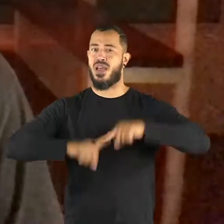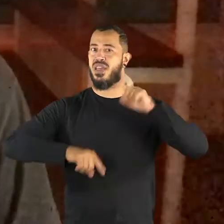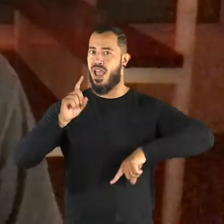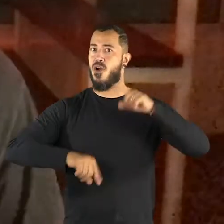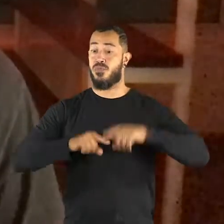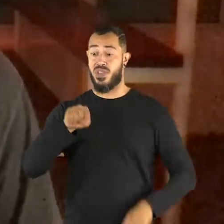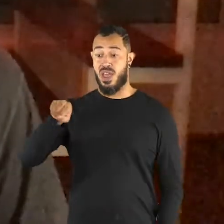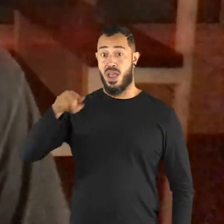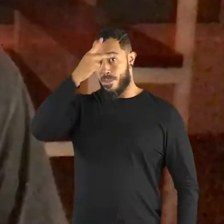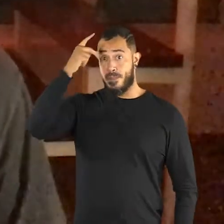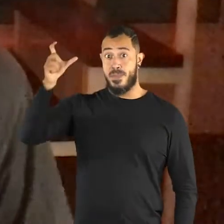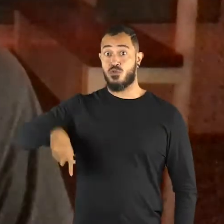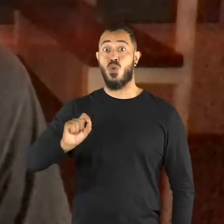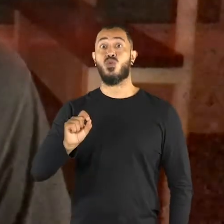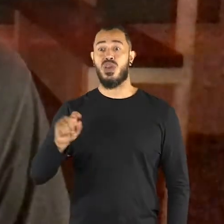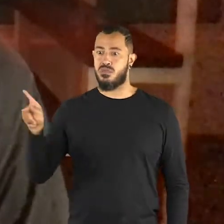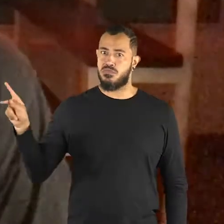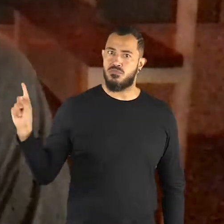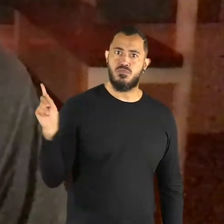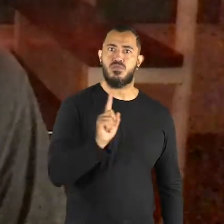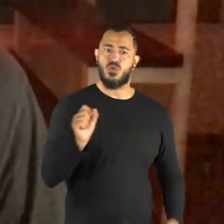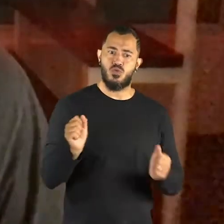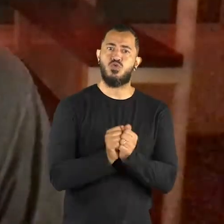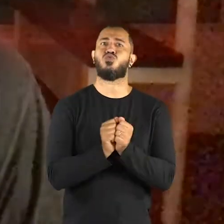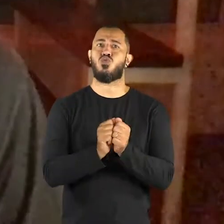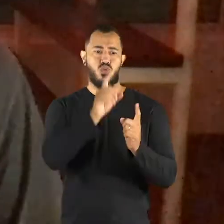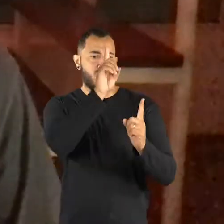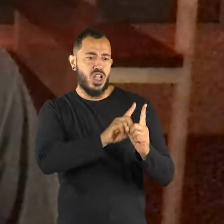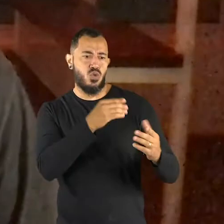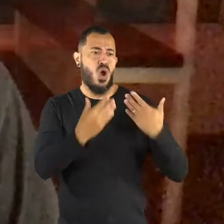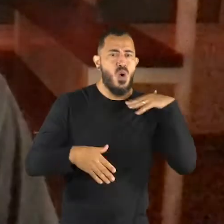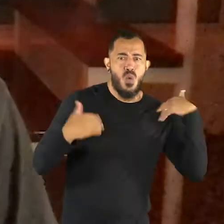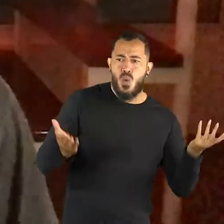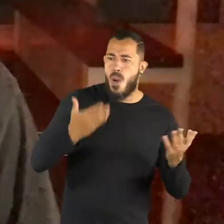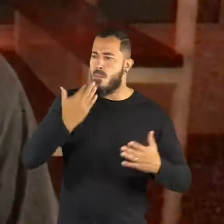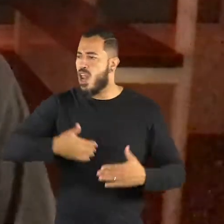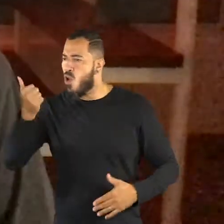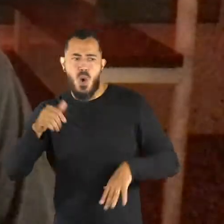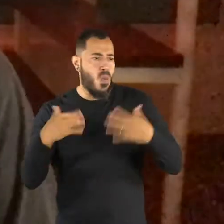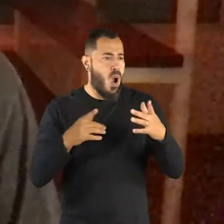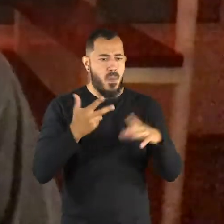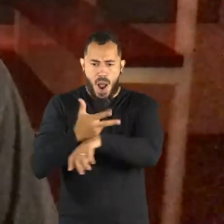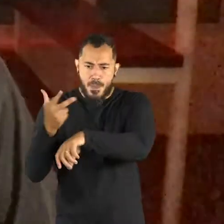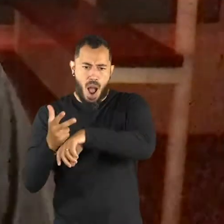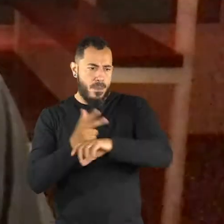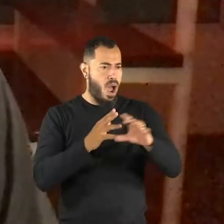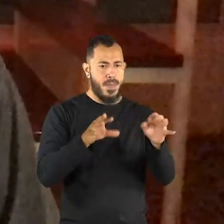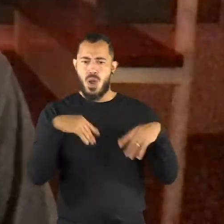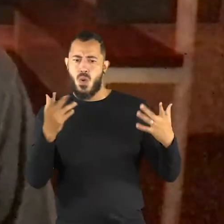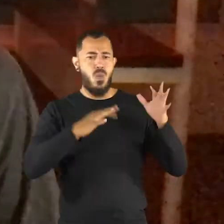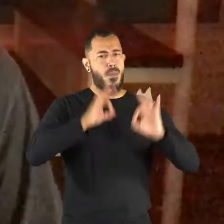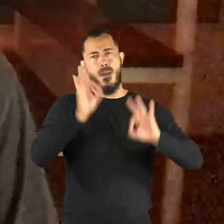estar sempre ali voltada, junto do diretor de fotografia, a pensar a melhor logística e a melhor entrega de desenho de